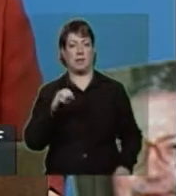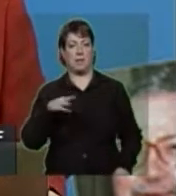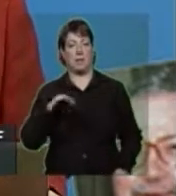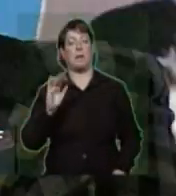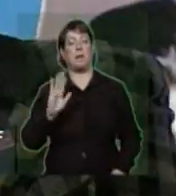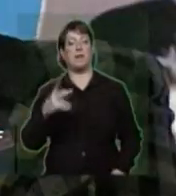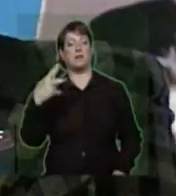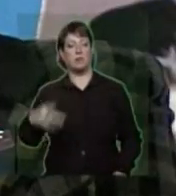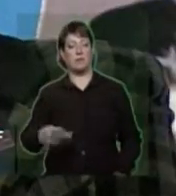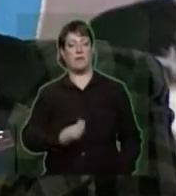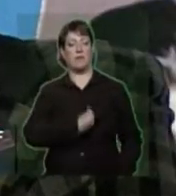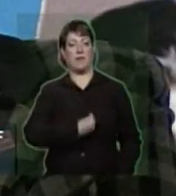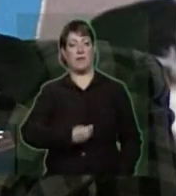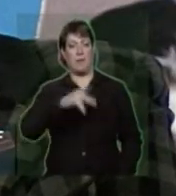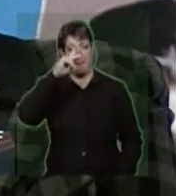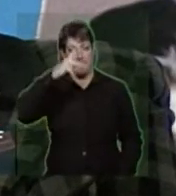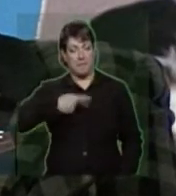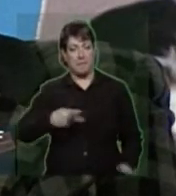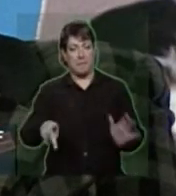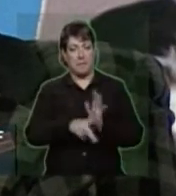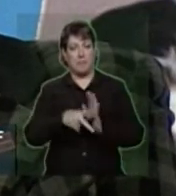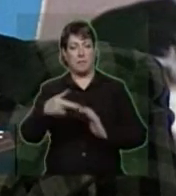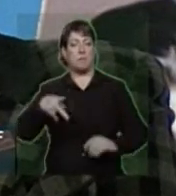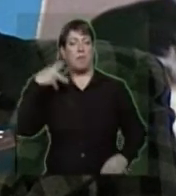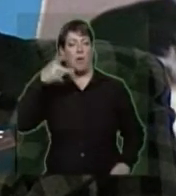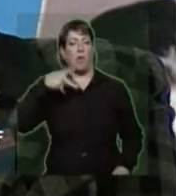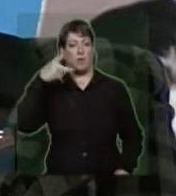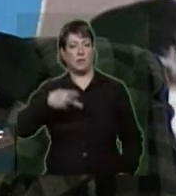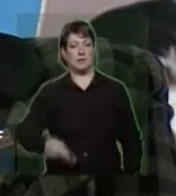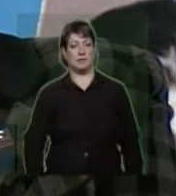pessoal e política. Ela sempre carregou...